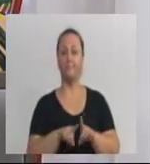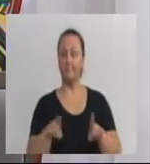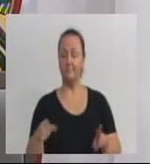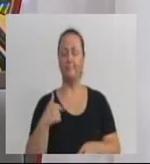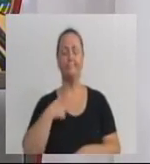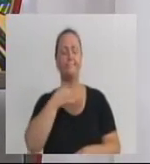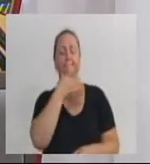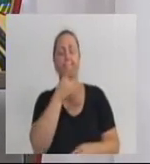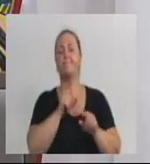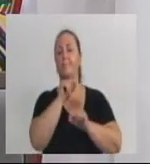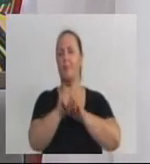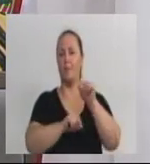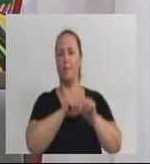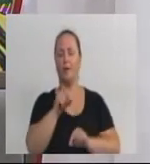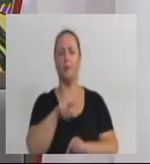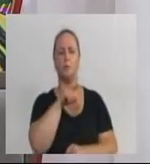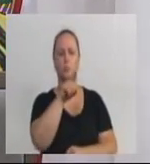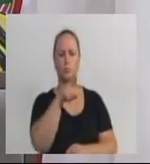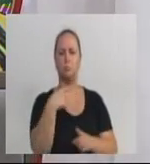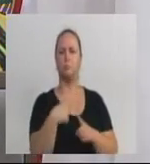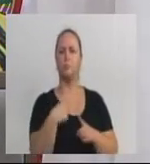cargo por mérito seu.